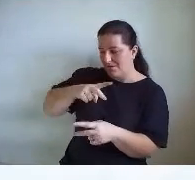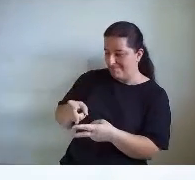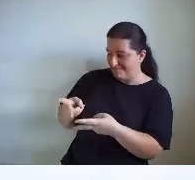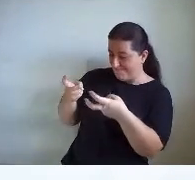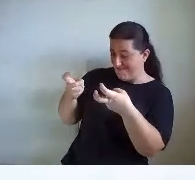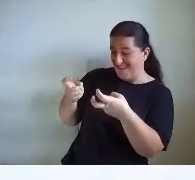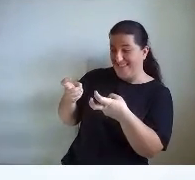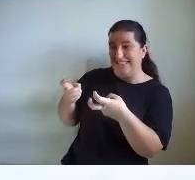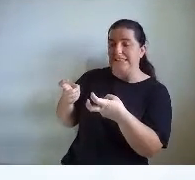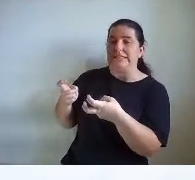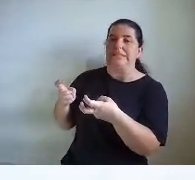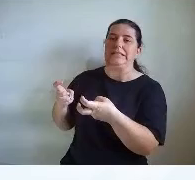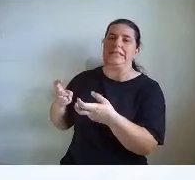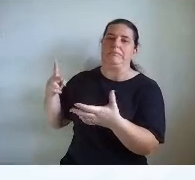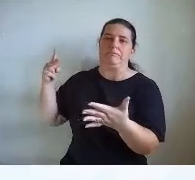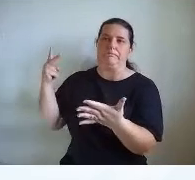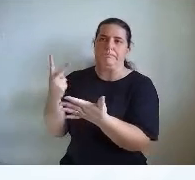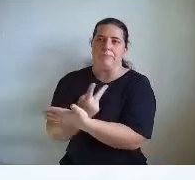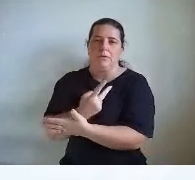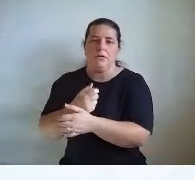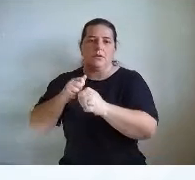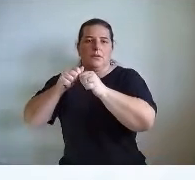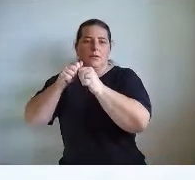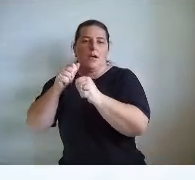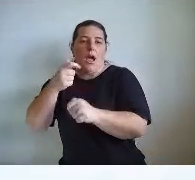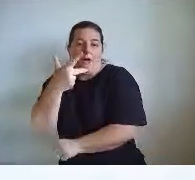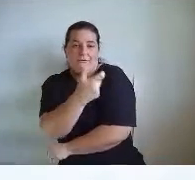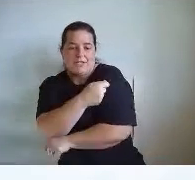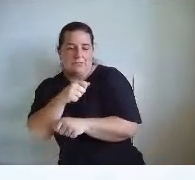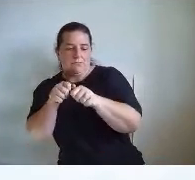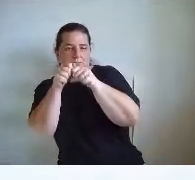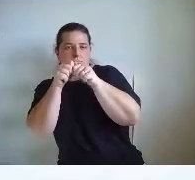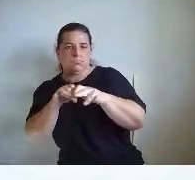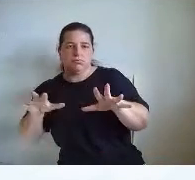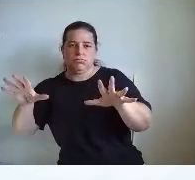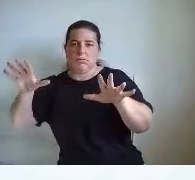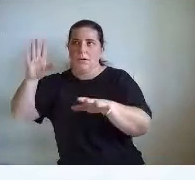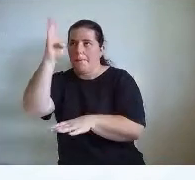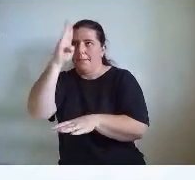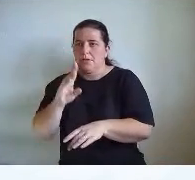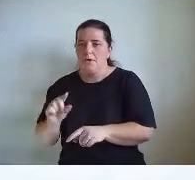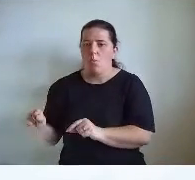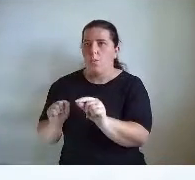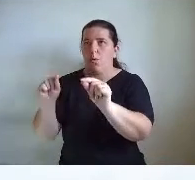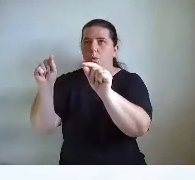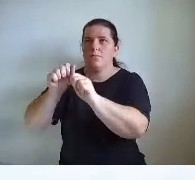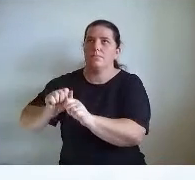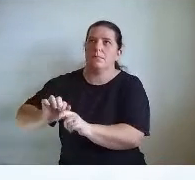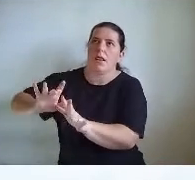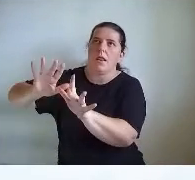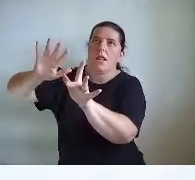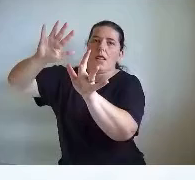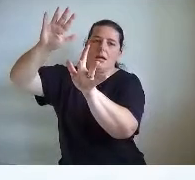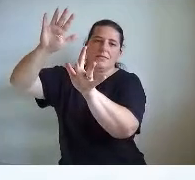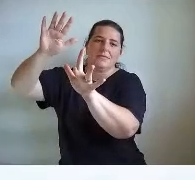de vacinas. Com certeza. Né? E tem também mais um ponto que eu acho que é extremamente